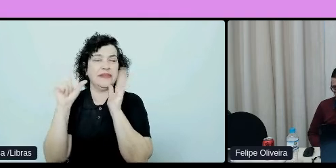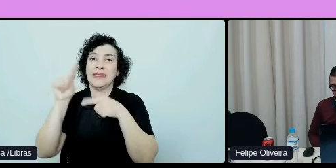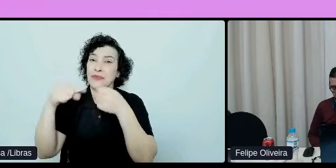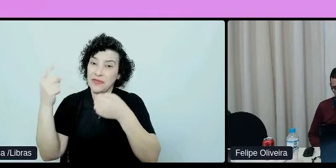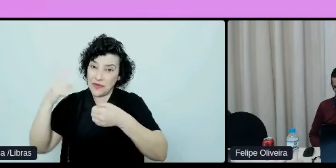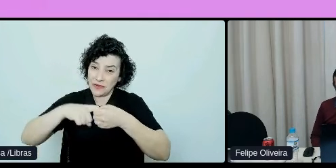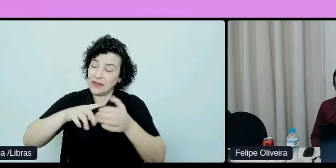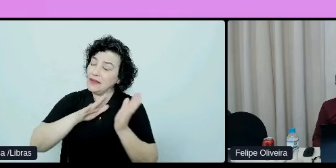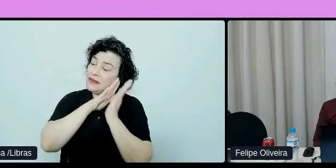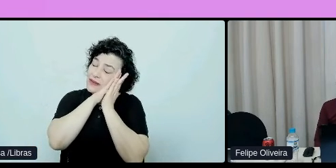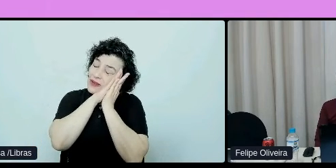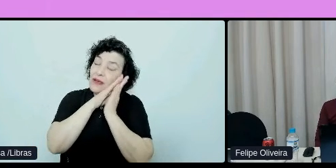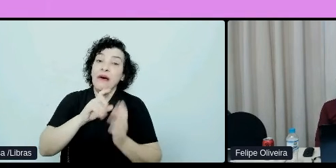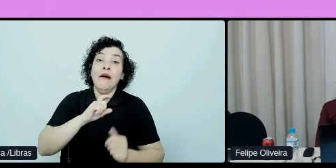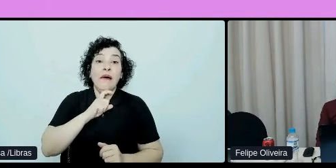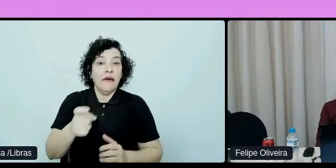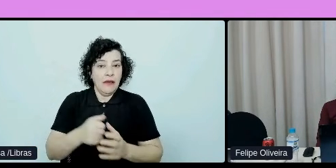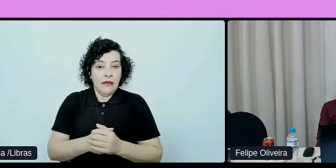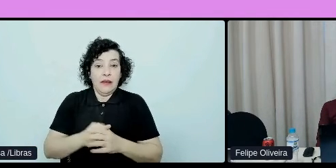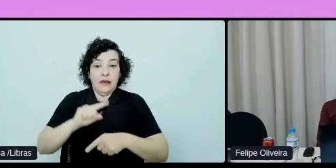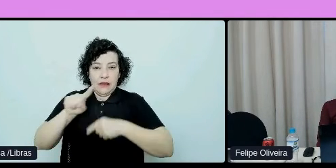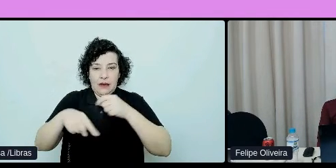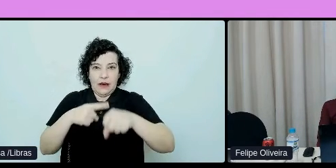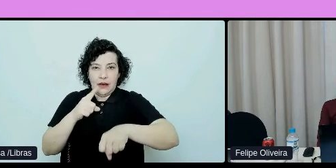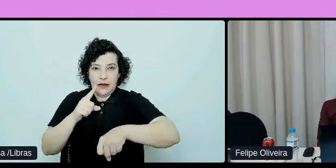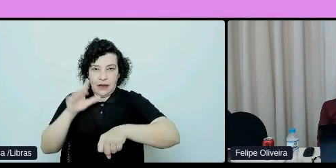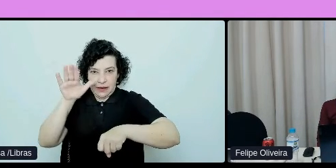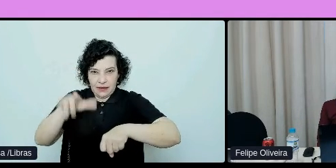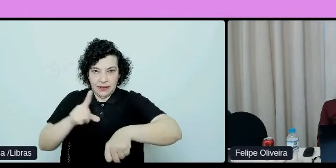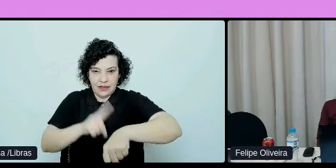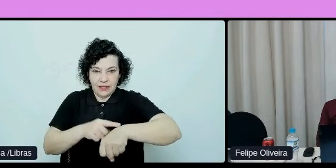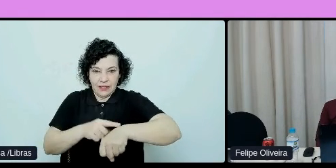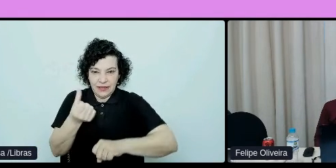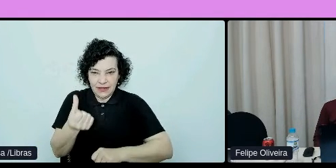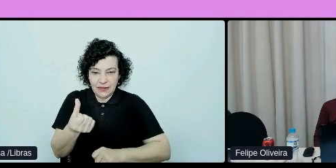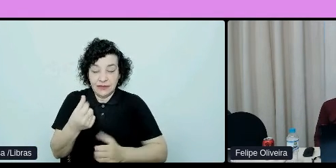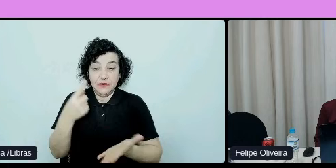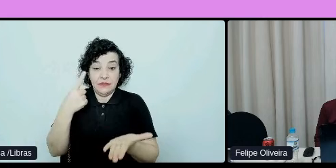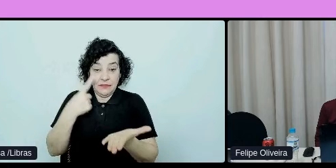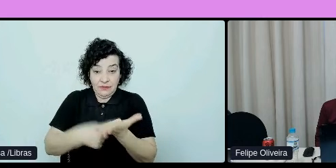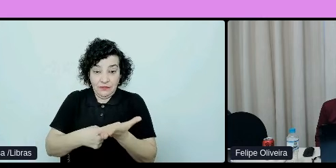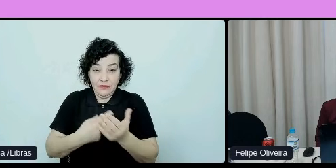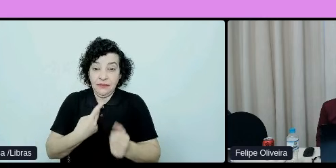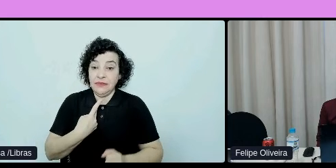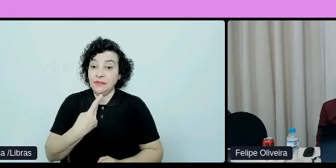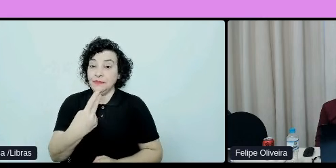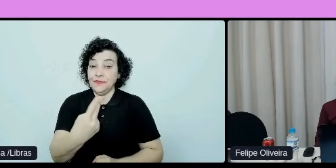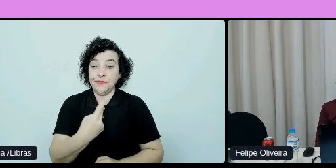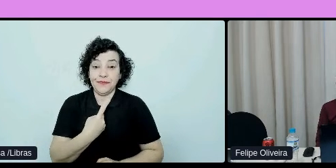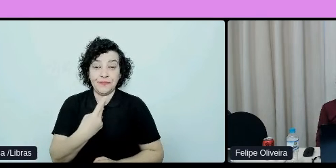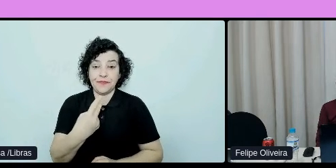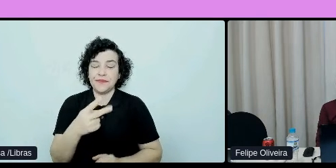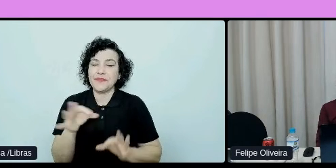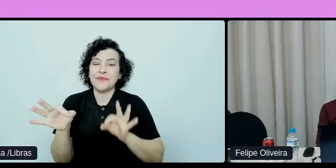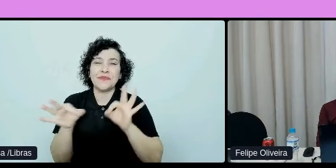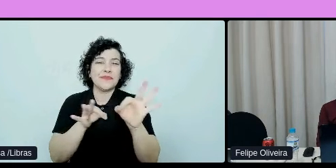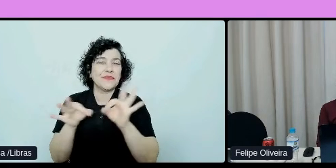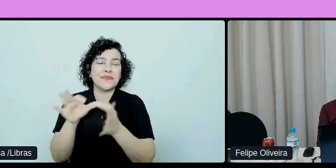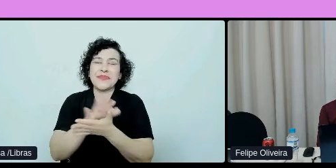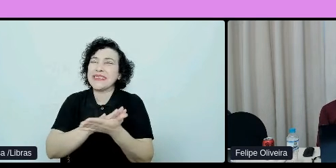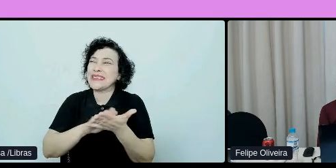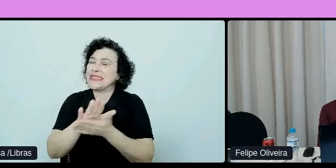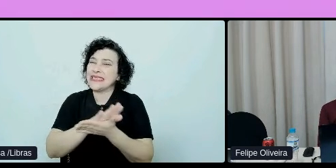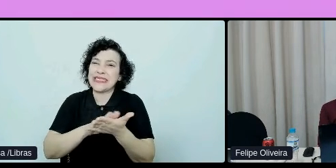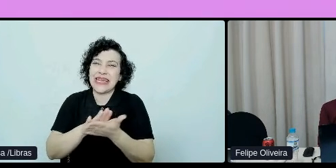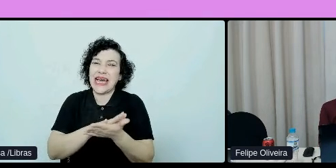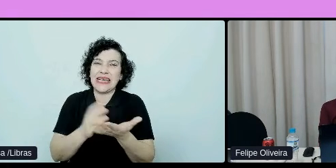dormir. Então, por exemplo, depois das 6 horas da tarde, a gente tem o combinado de não fazer nenhuma coisa com cheiro forte, fritar um